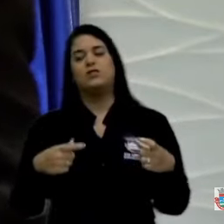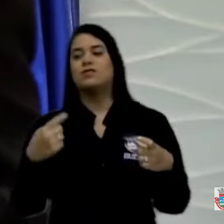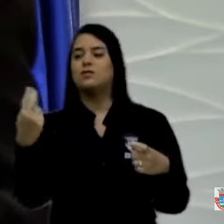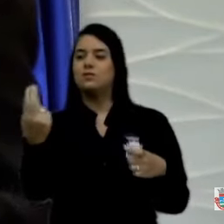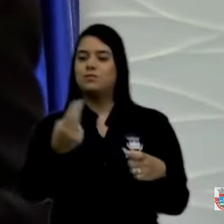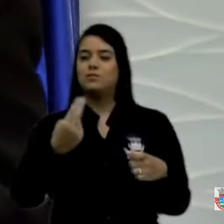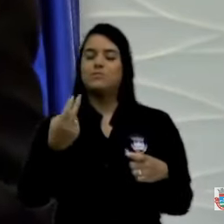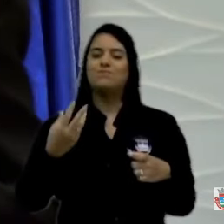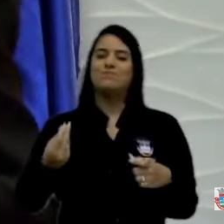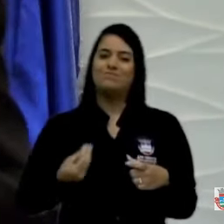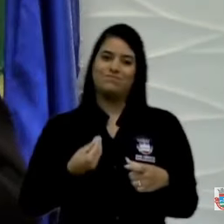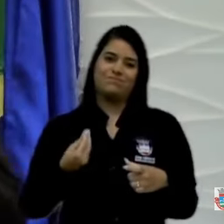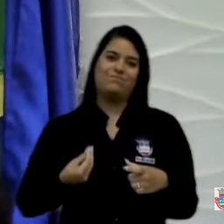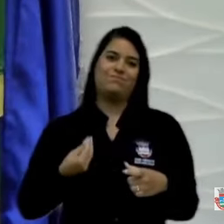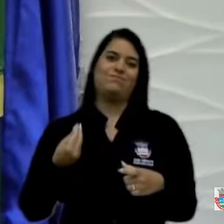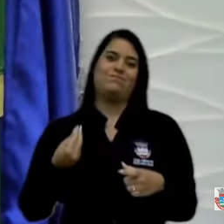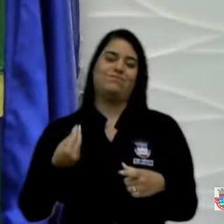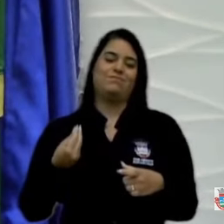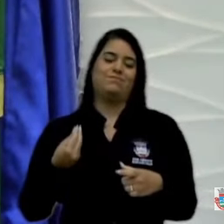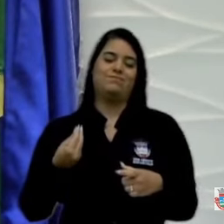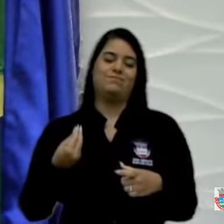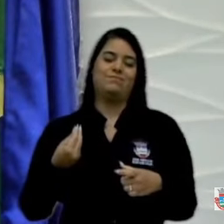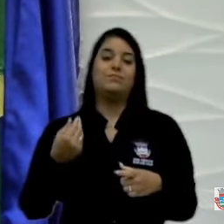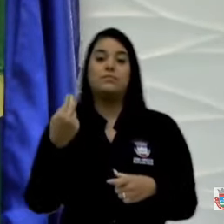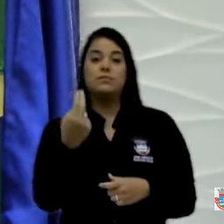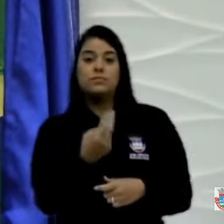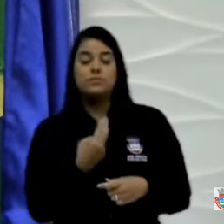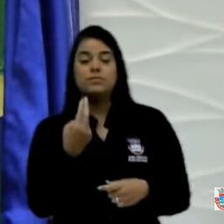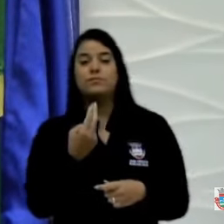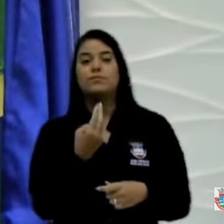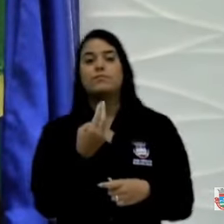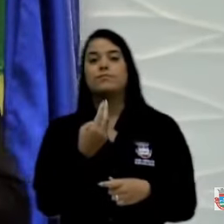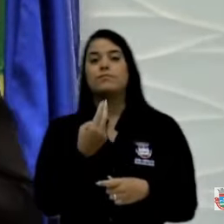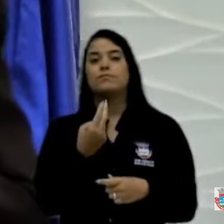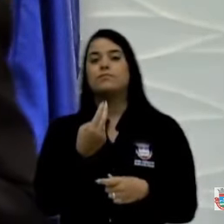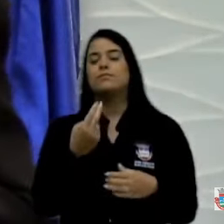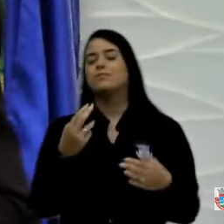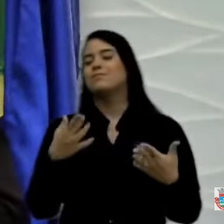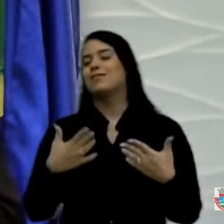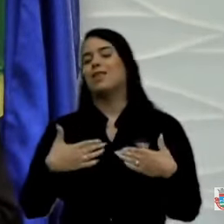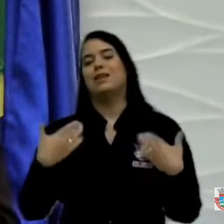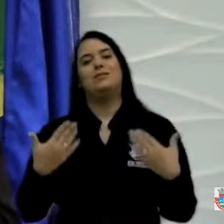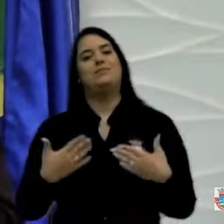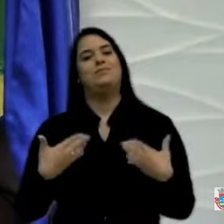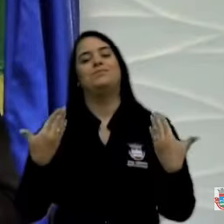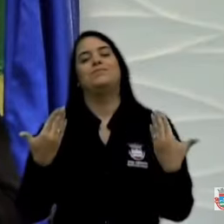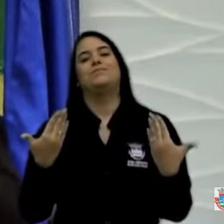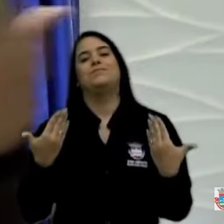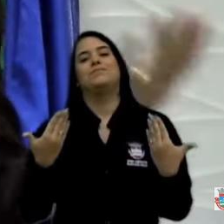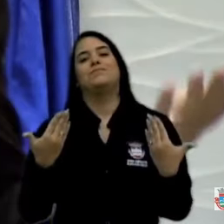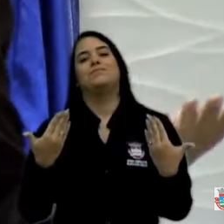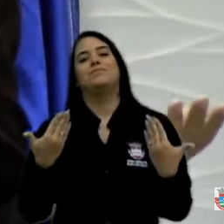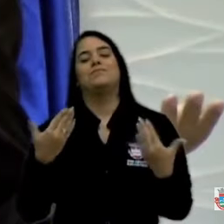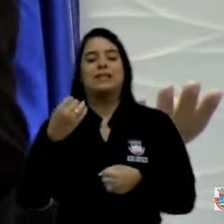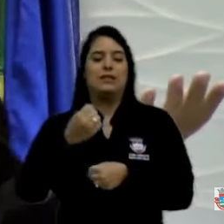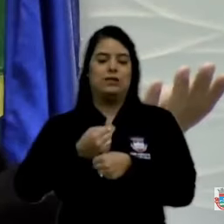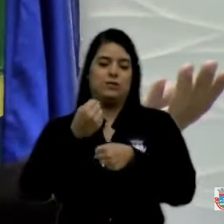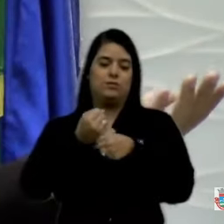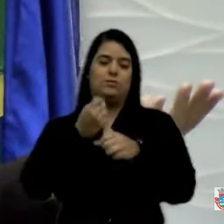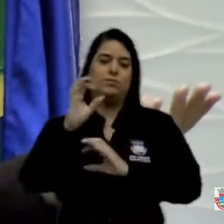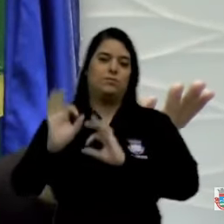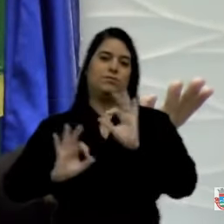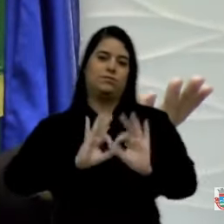onde vivemos. E para nós é muito satisfatório ter a recuperação do